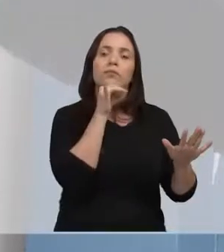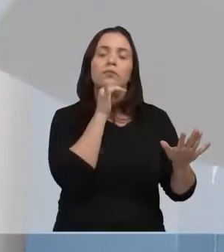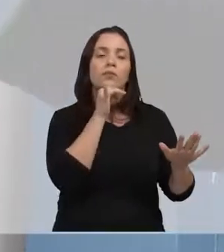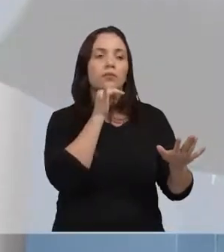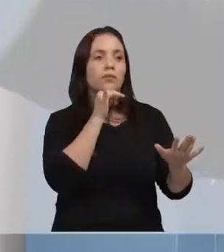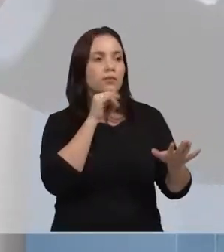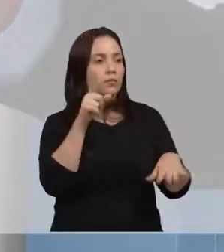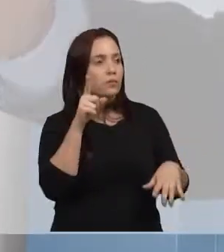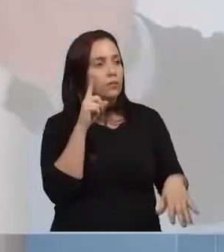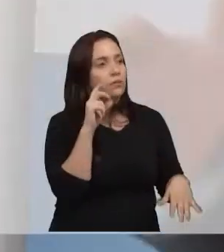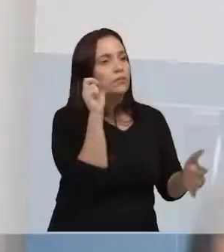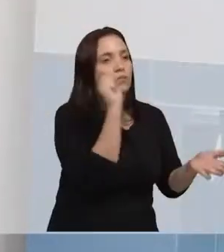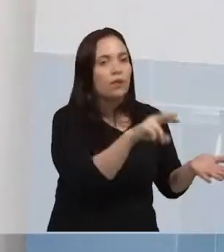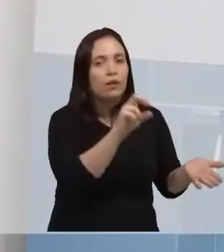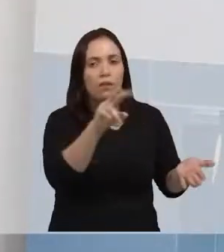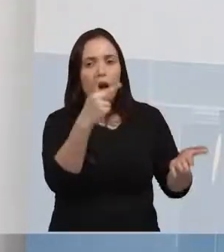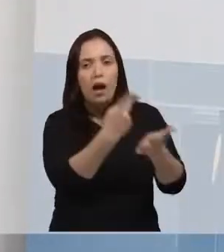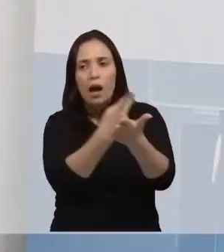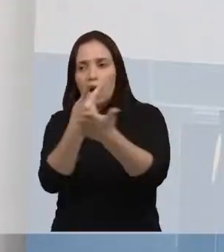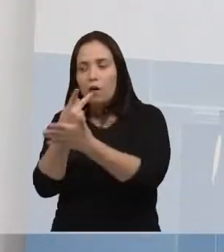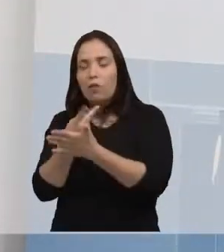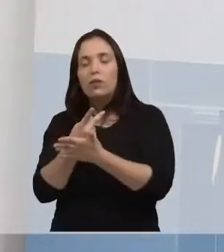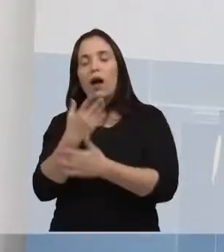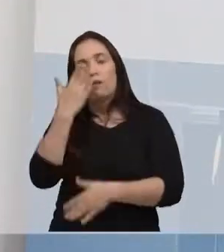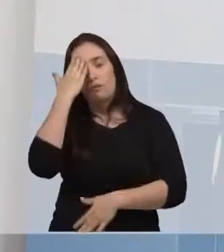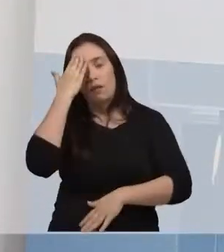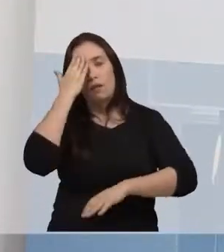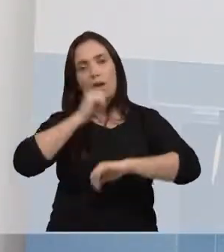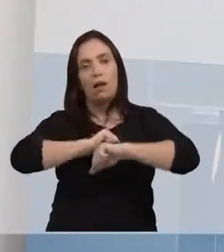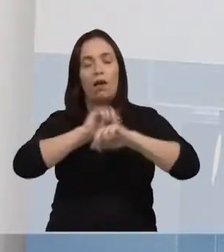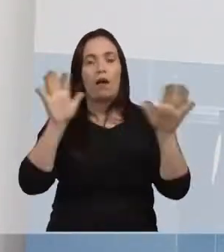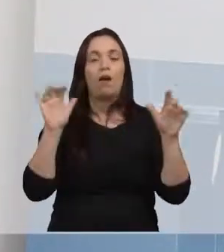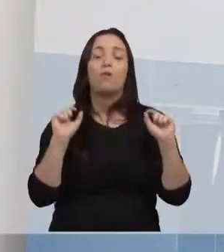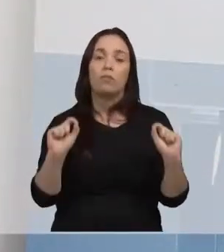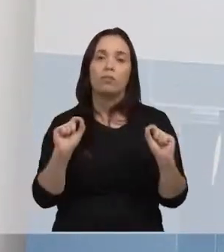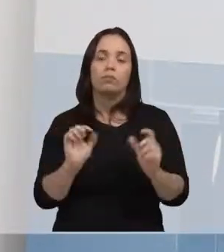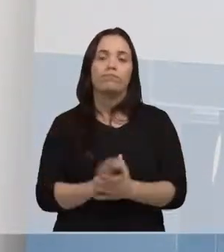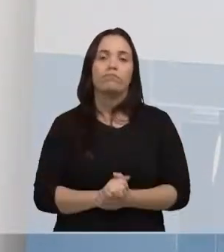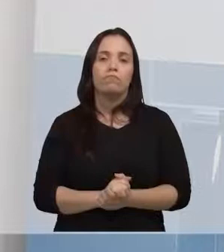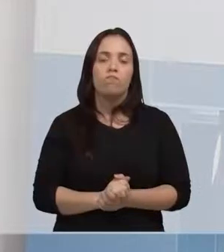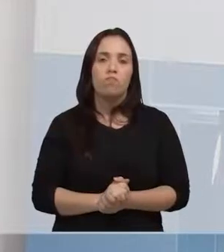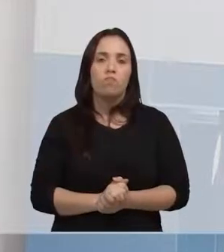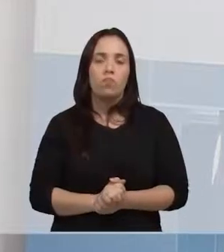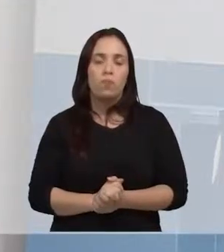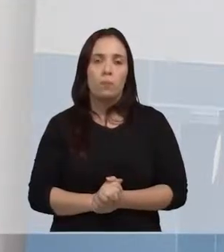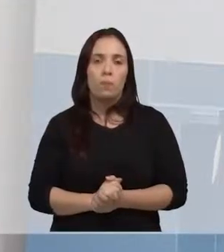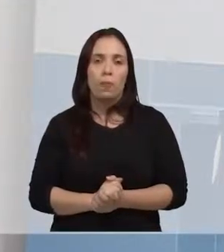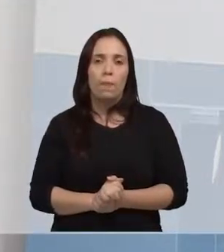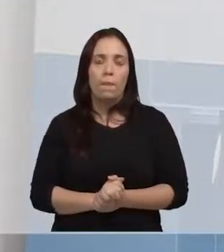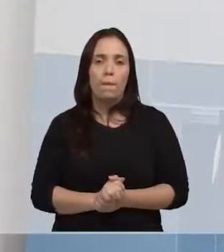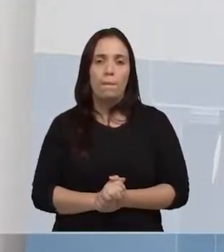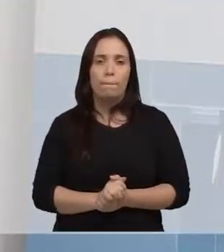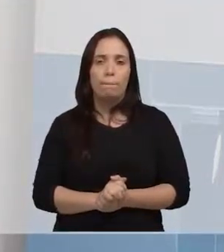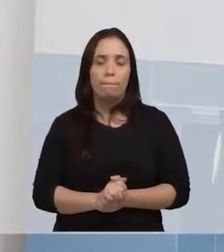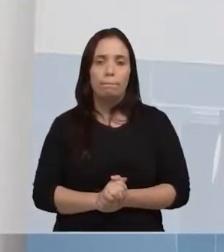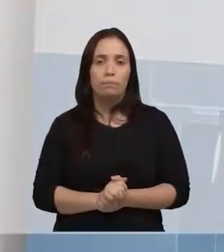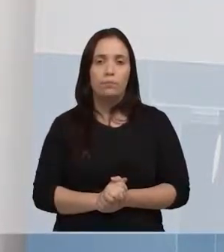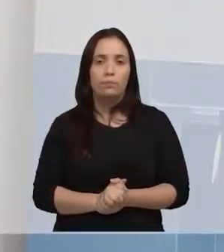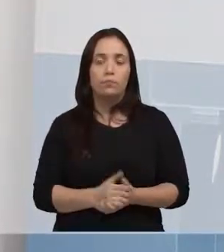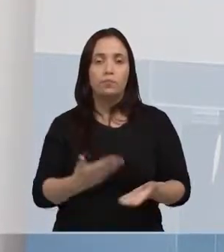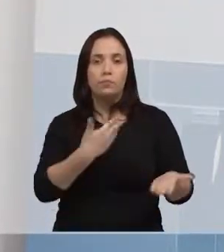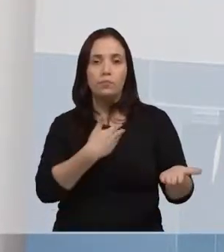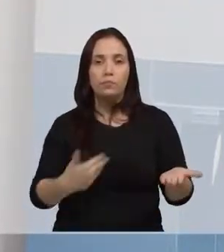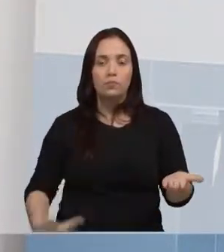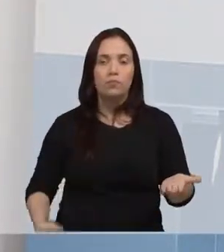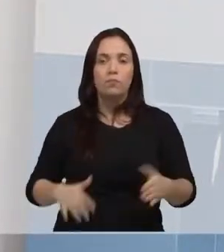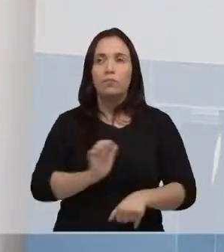sinais de fumaça, depois vem os fatos. Eu estava olhando aqui, os fatos que estão levando aos governadores